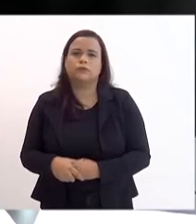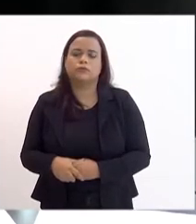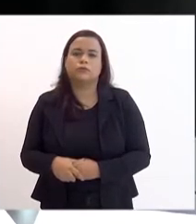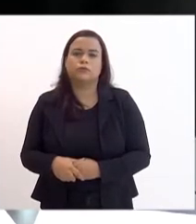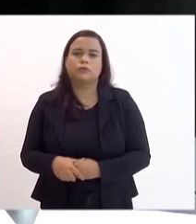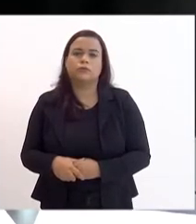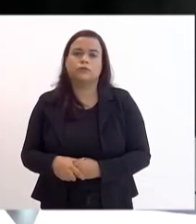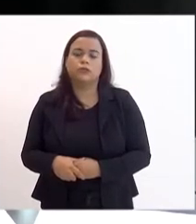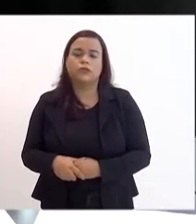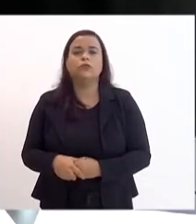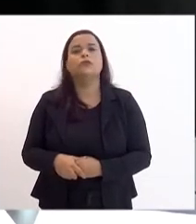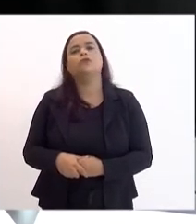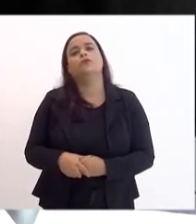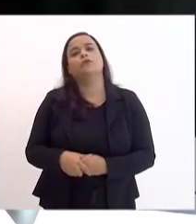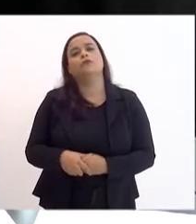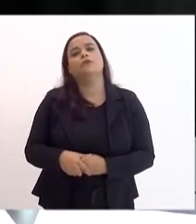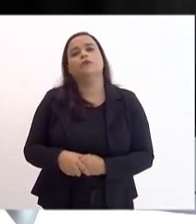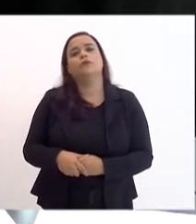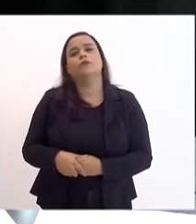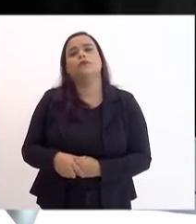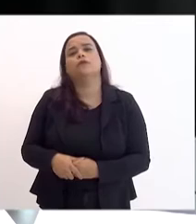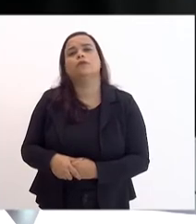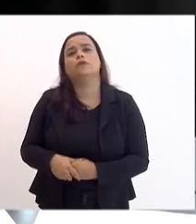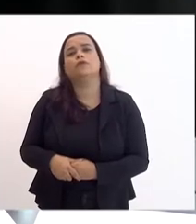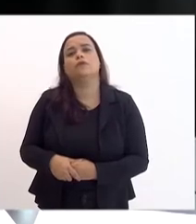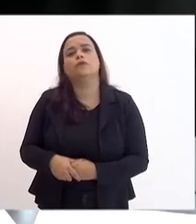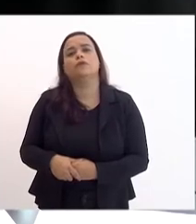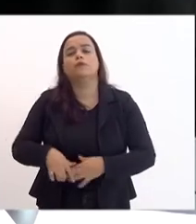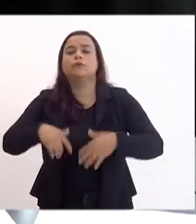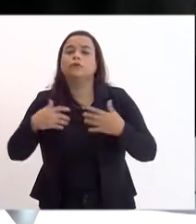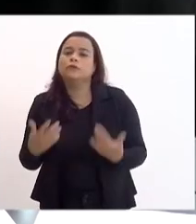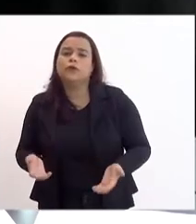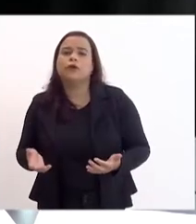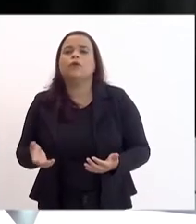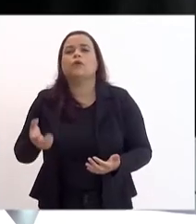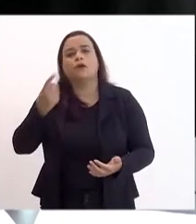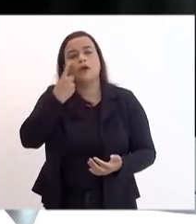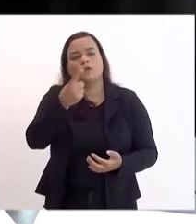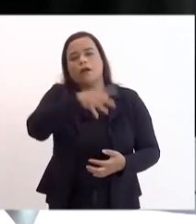Então, se a gente for verificar a jurisprudência,